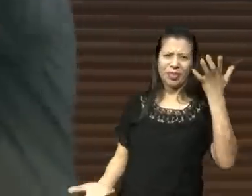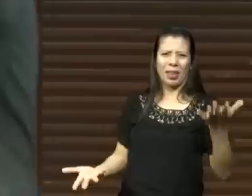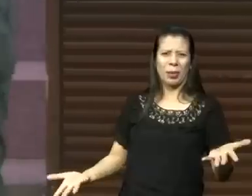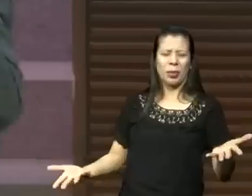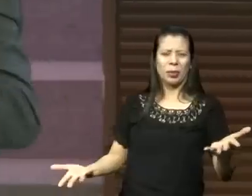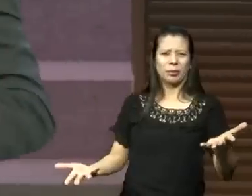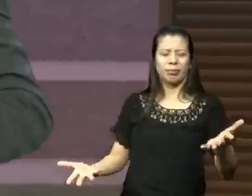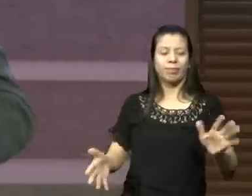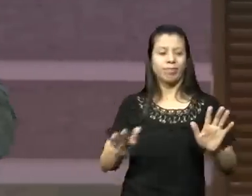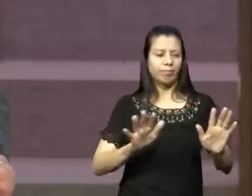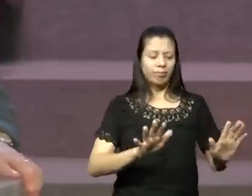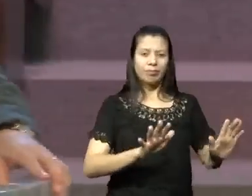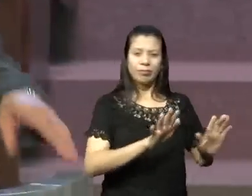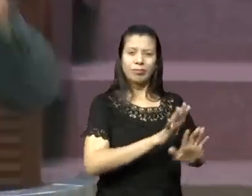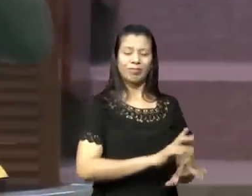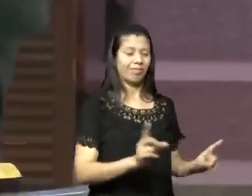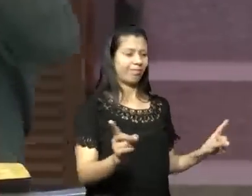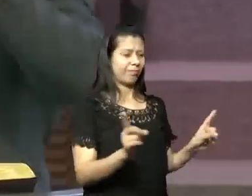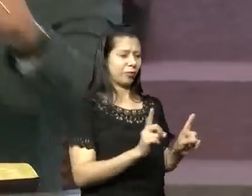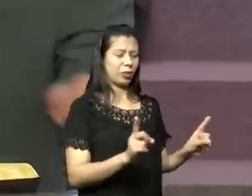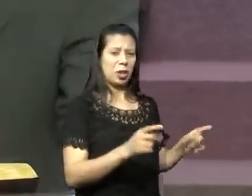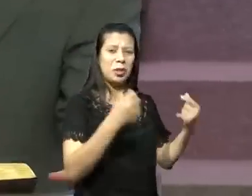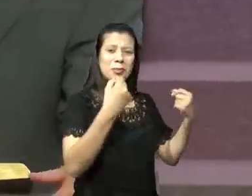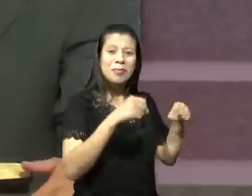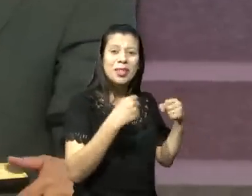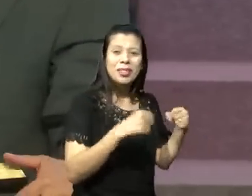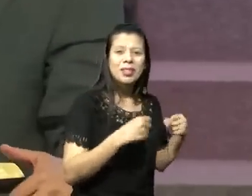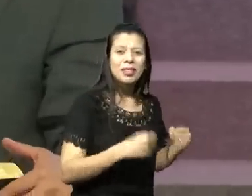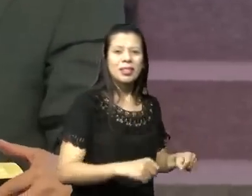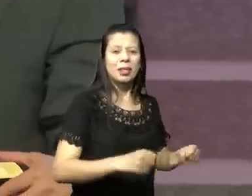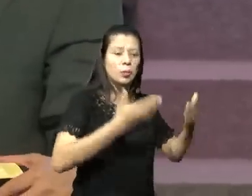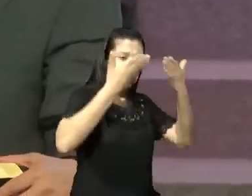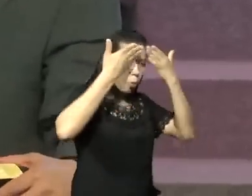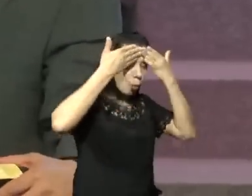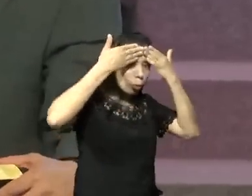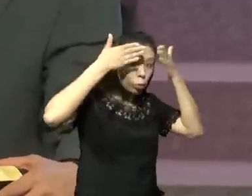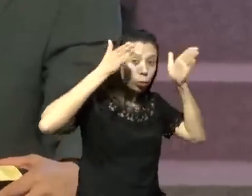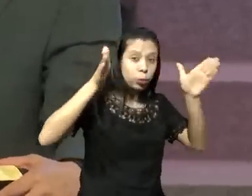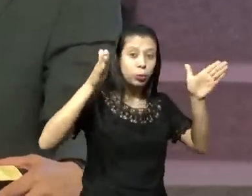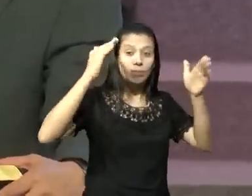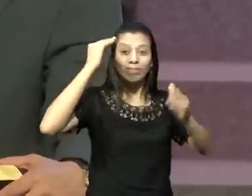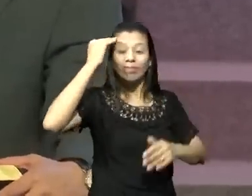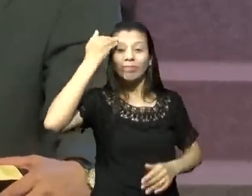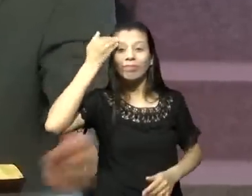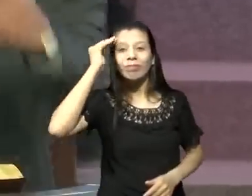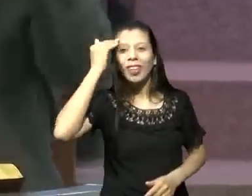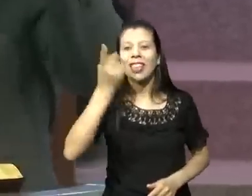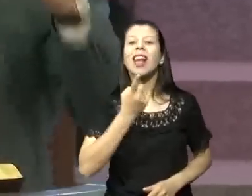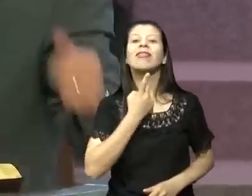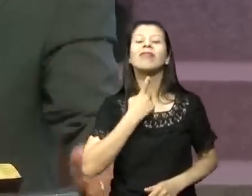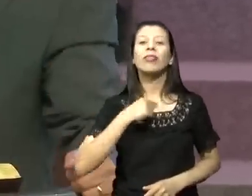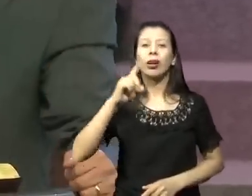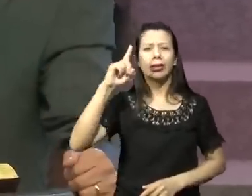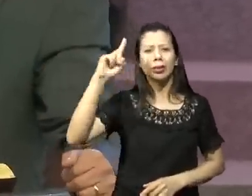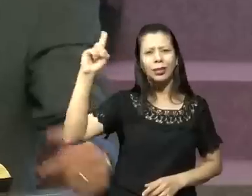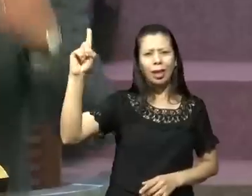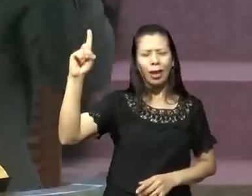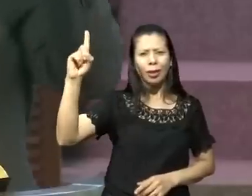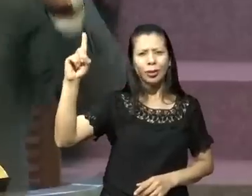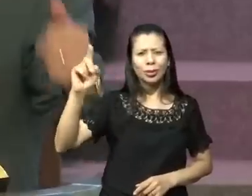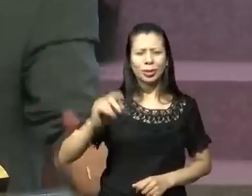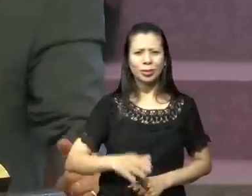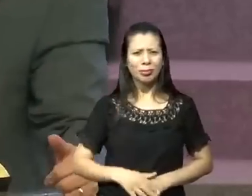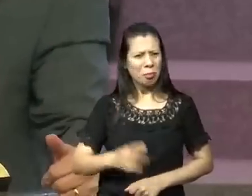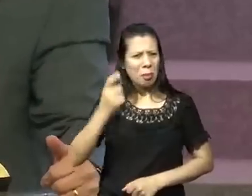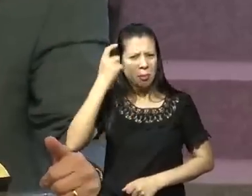muitas vezes você lê o evangelho e você só enxerga o que você quer enxergar você acha que não tem batalha você